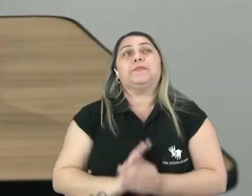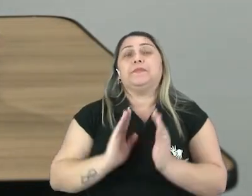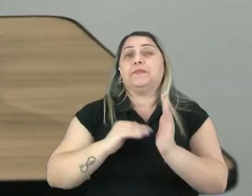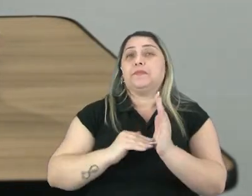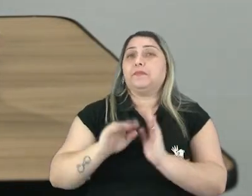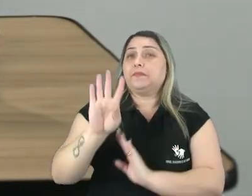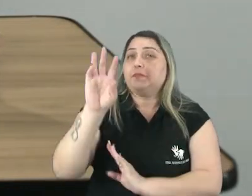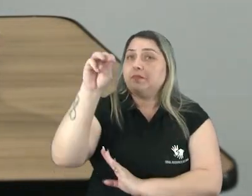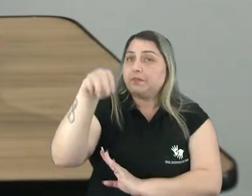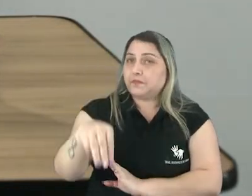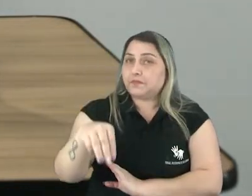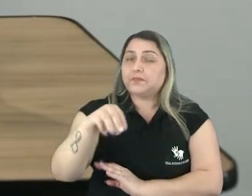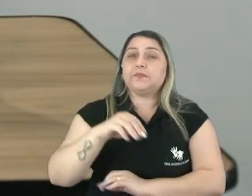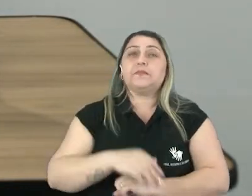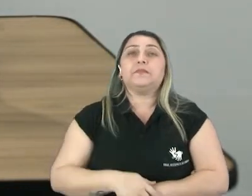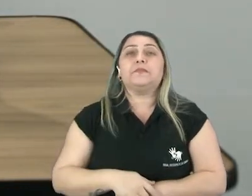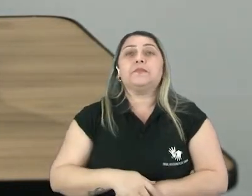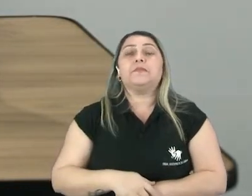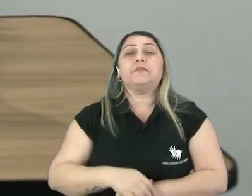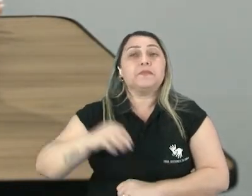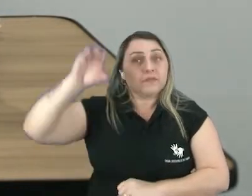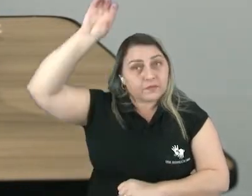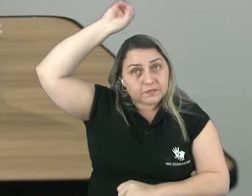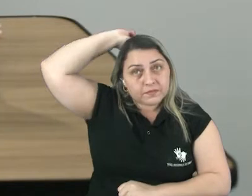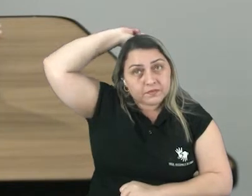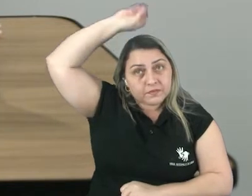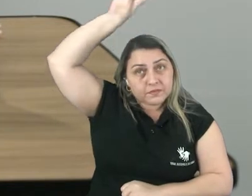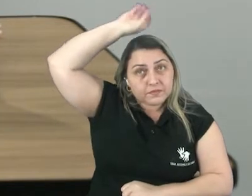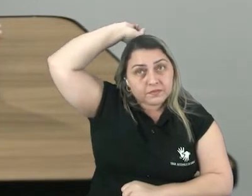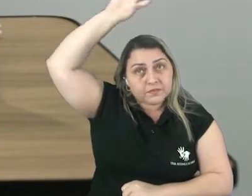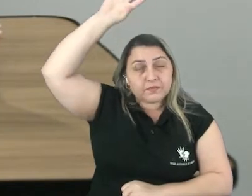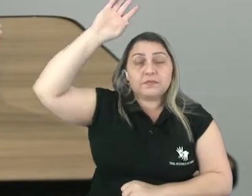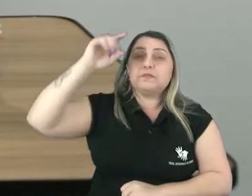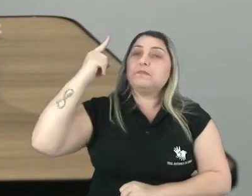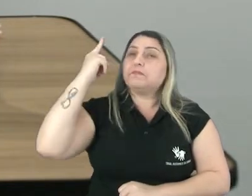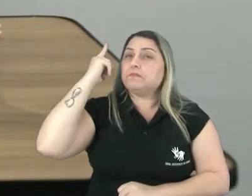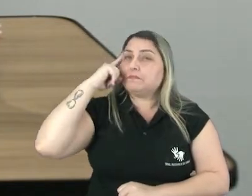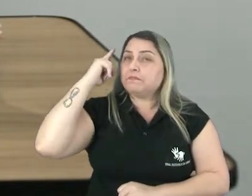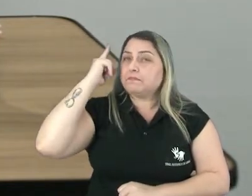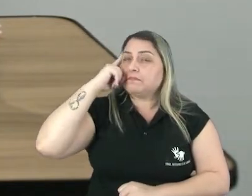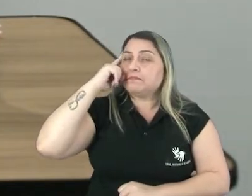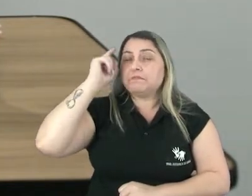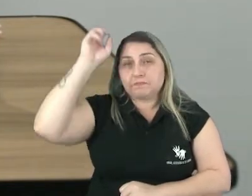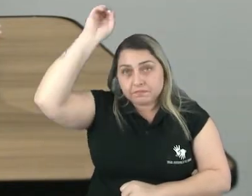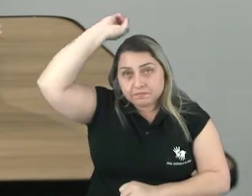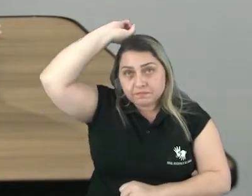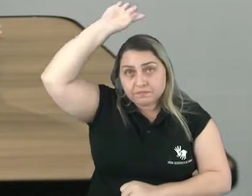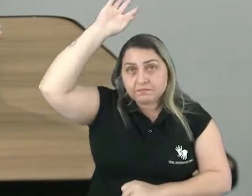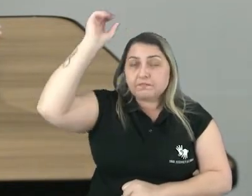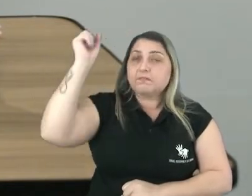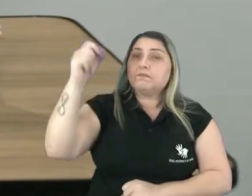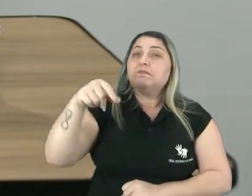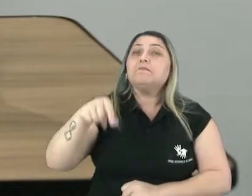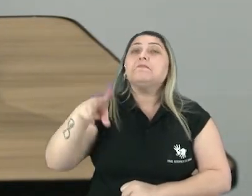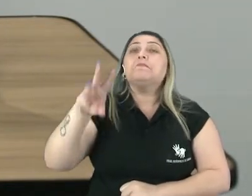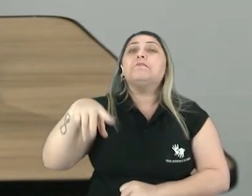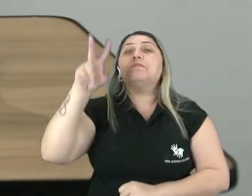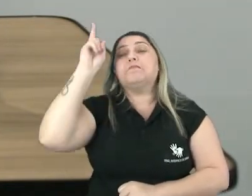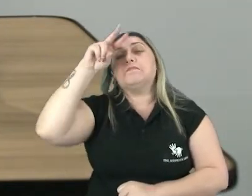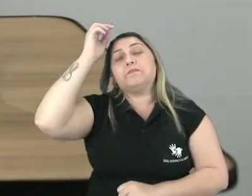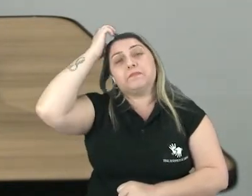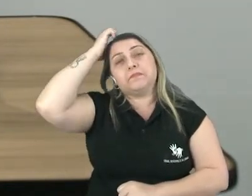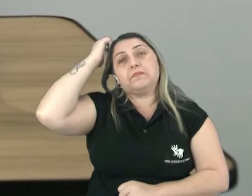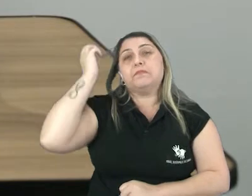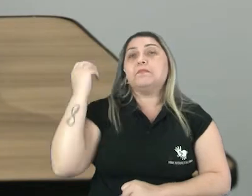até 4 metros. E a baleia? Vamos pensar um pouquinho na baleia azul? Quem lembra,